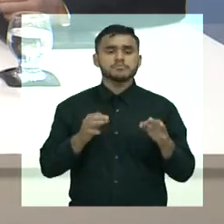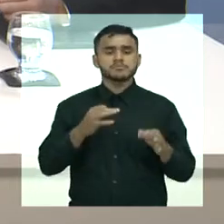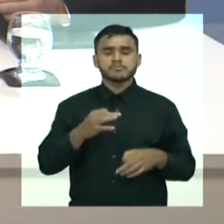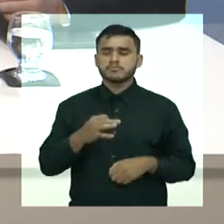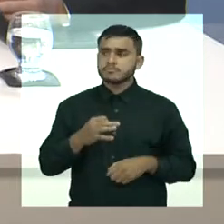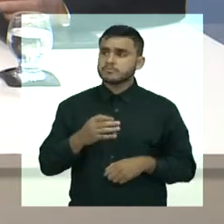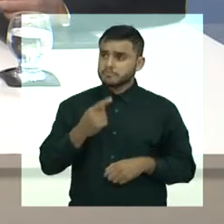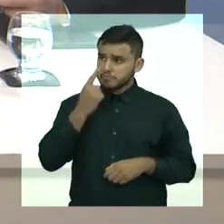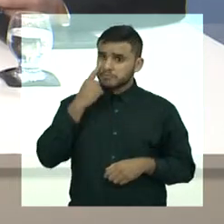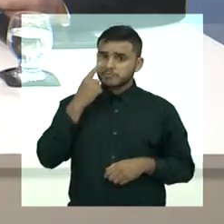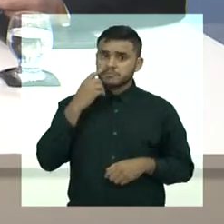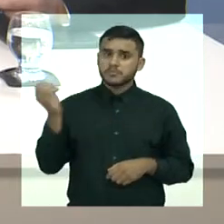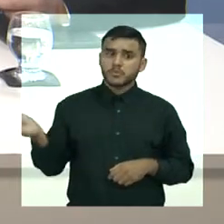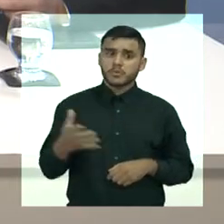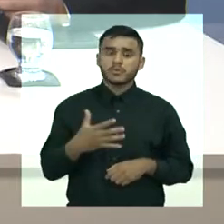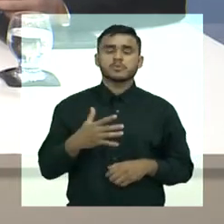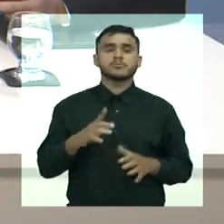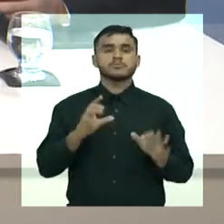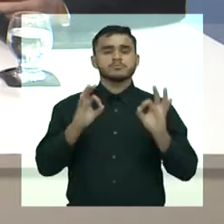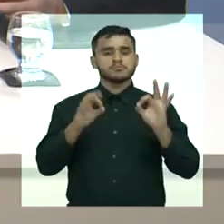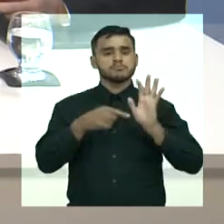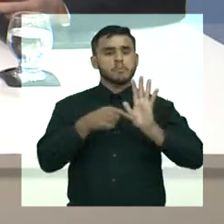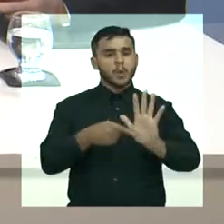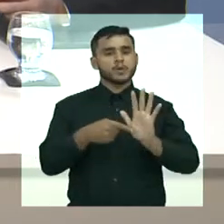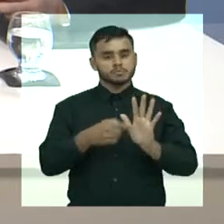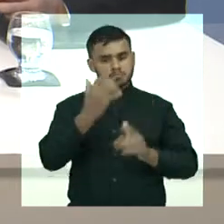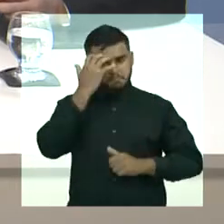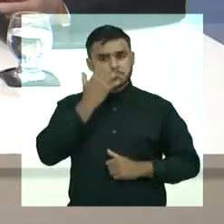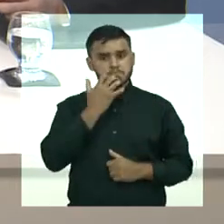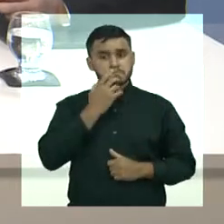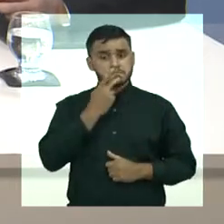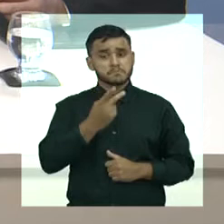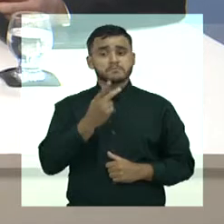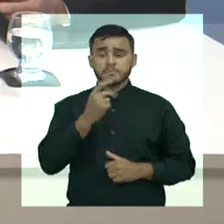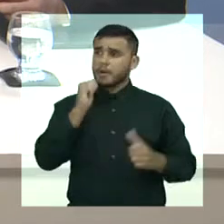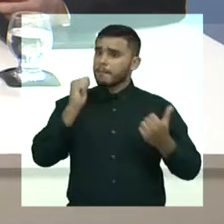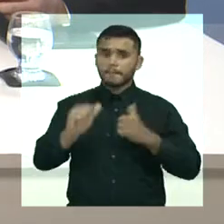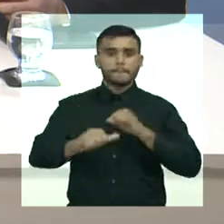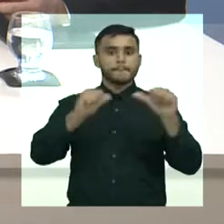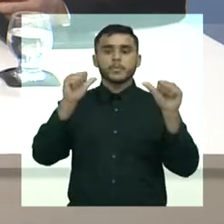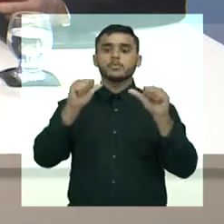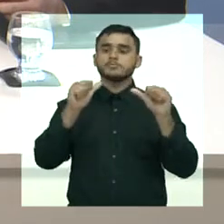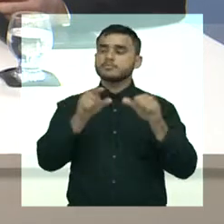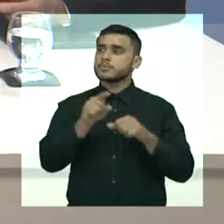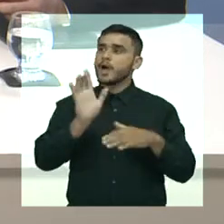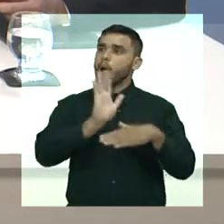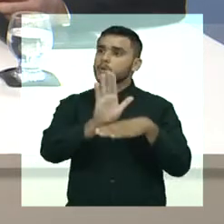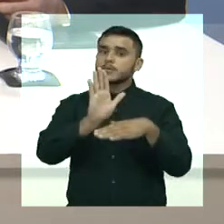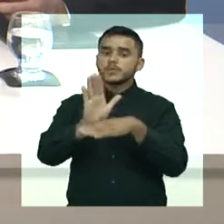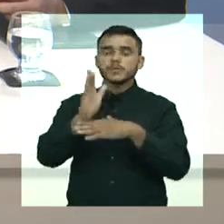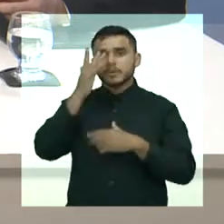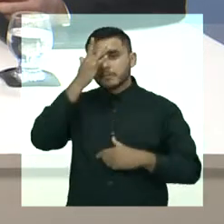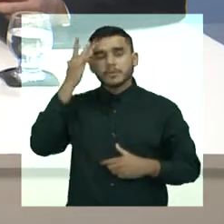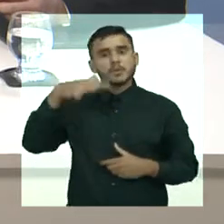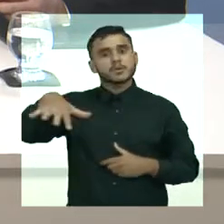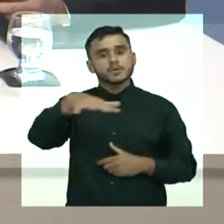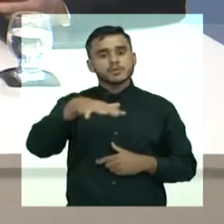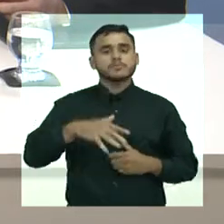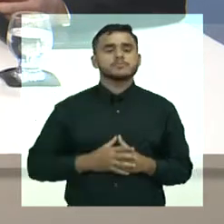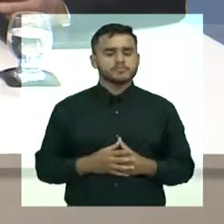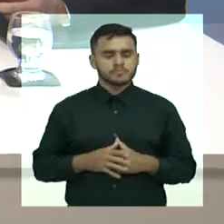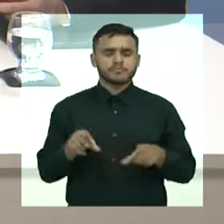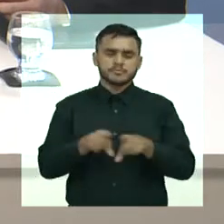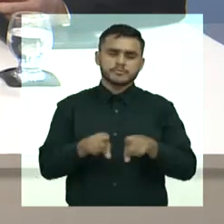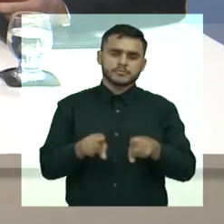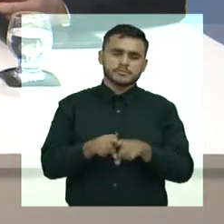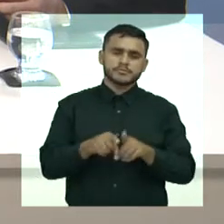uma entrega não só simbólica, mas de um equipamento que concretamente muda a vida da população, do entorno, com relação